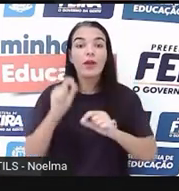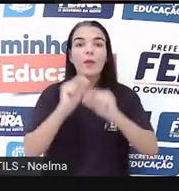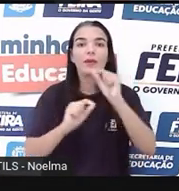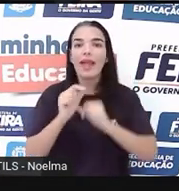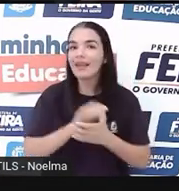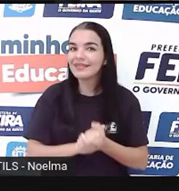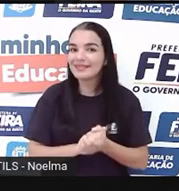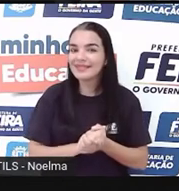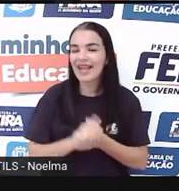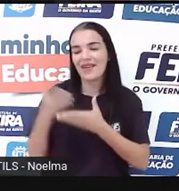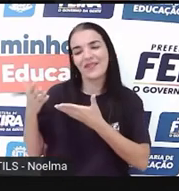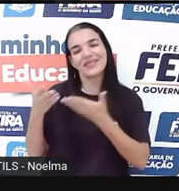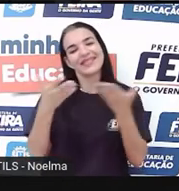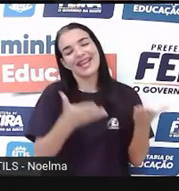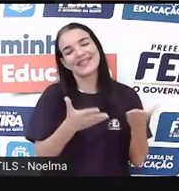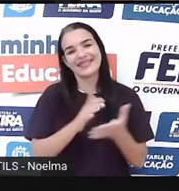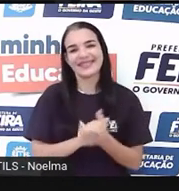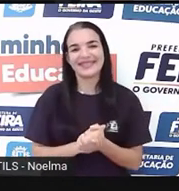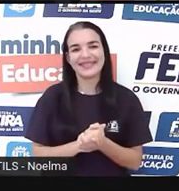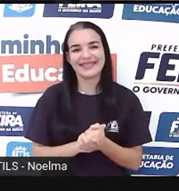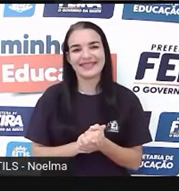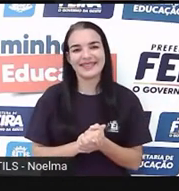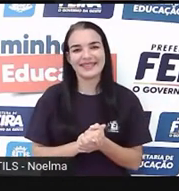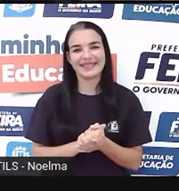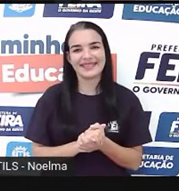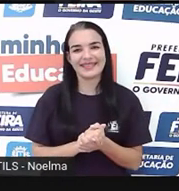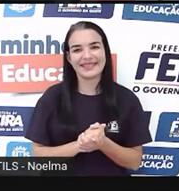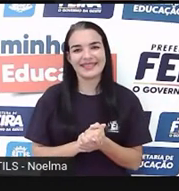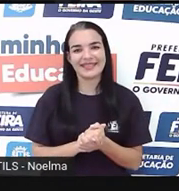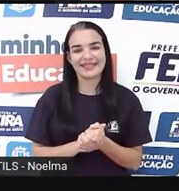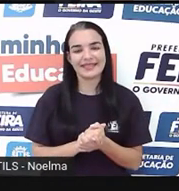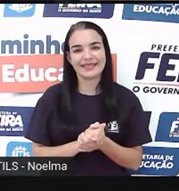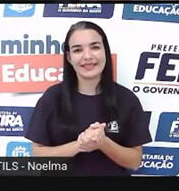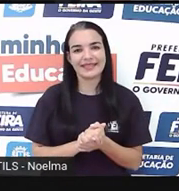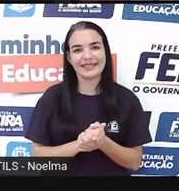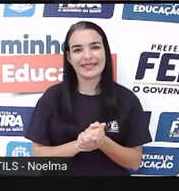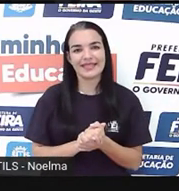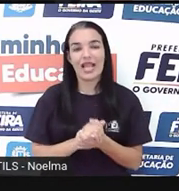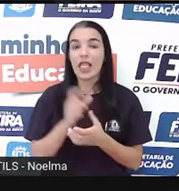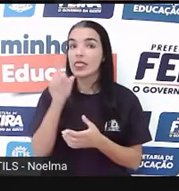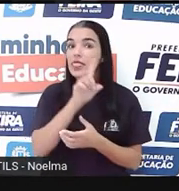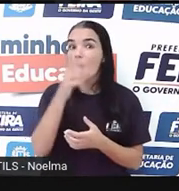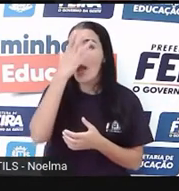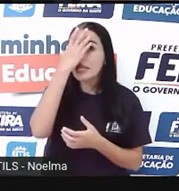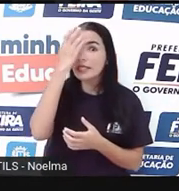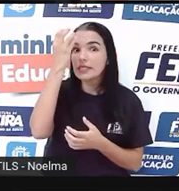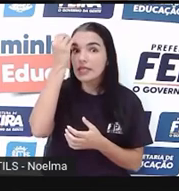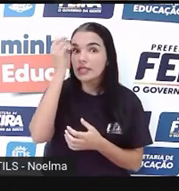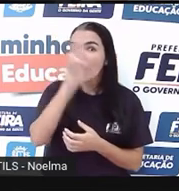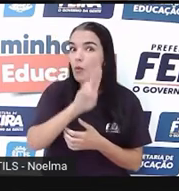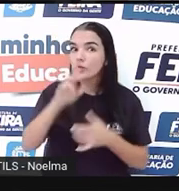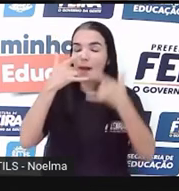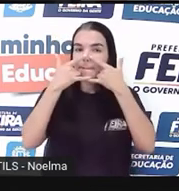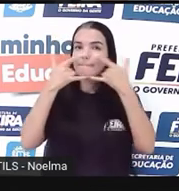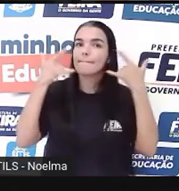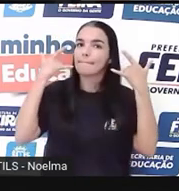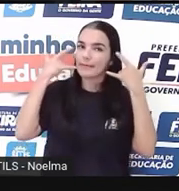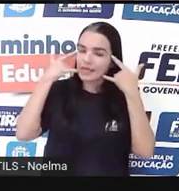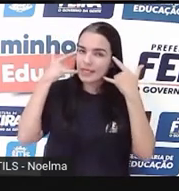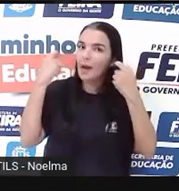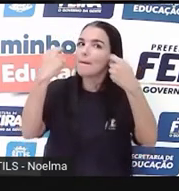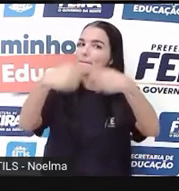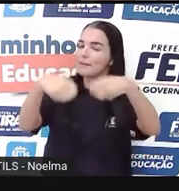os convidados. Don't forget your mask. Não se esqueçam de usar a máscara, porque a